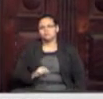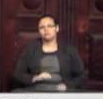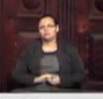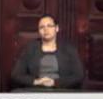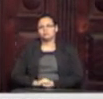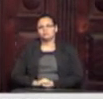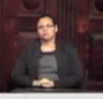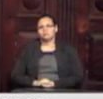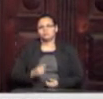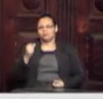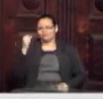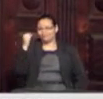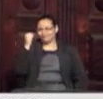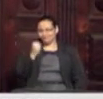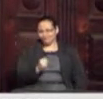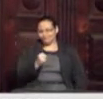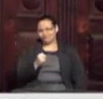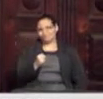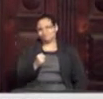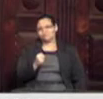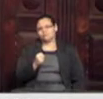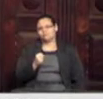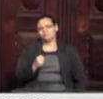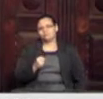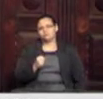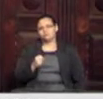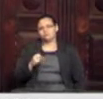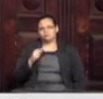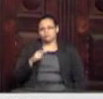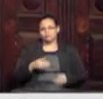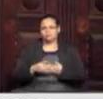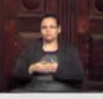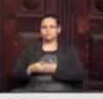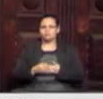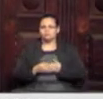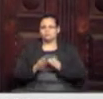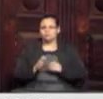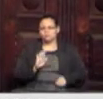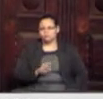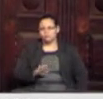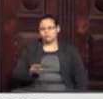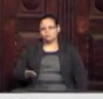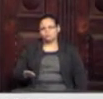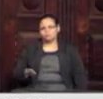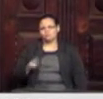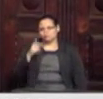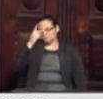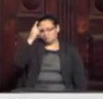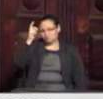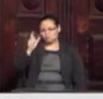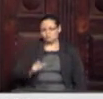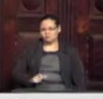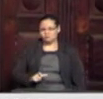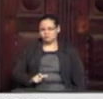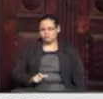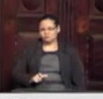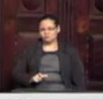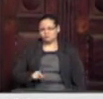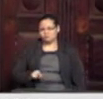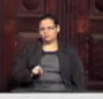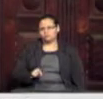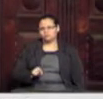o assassínio de uma criança de uma pessoa humana